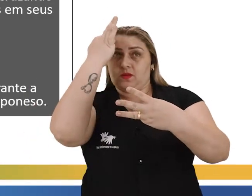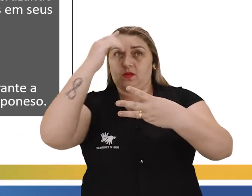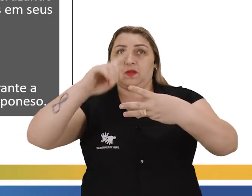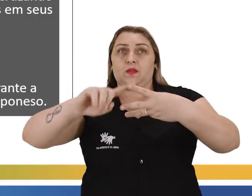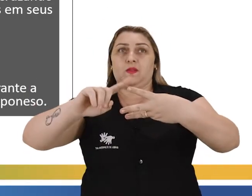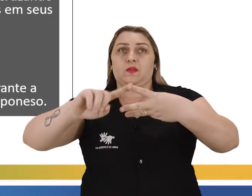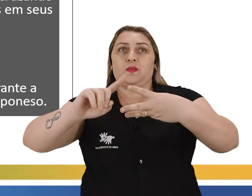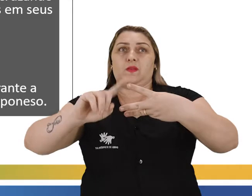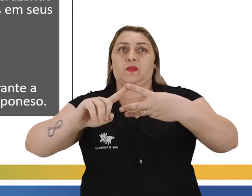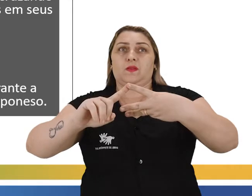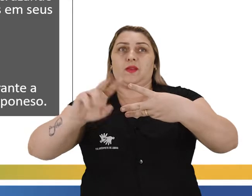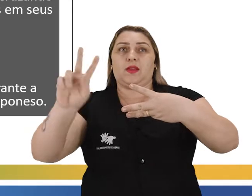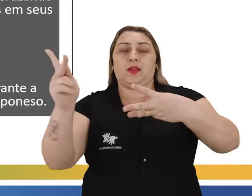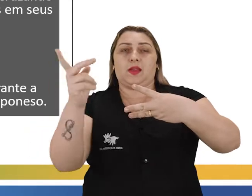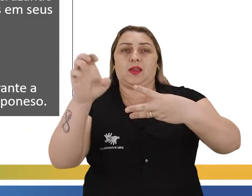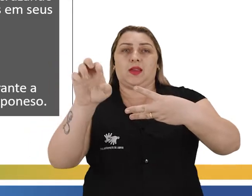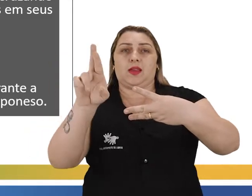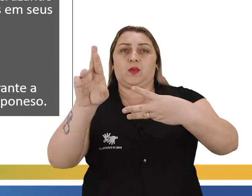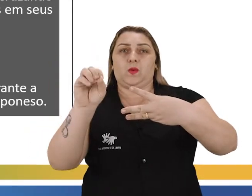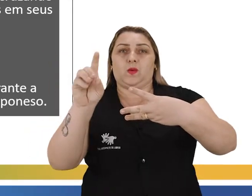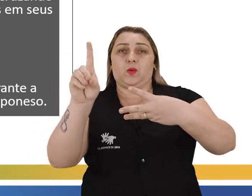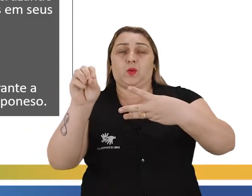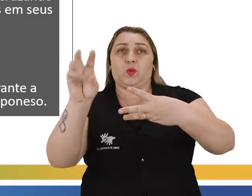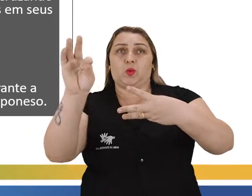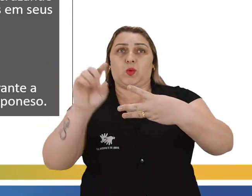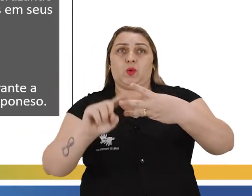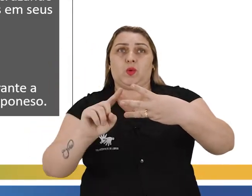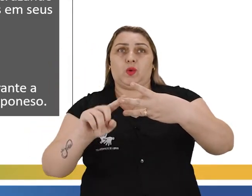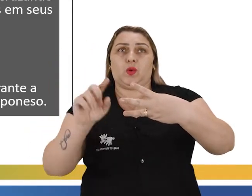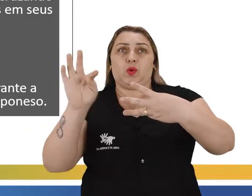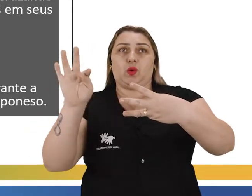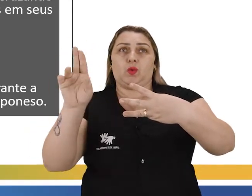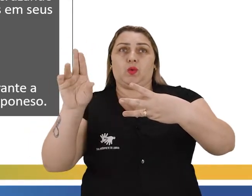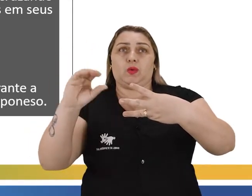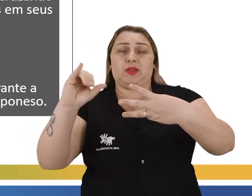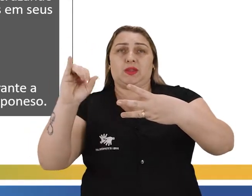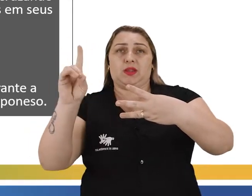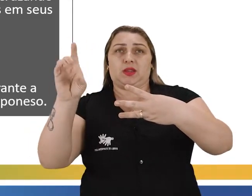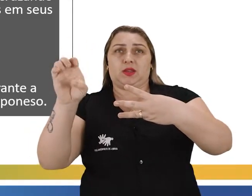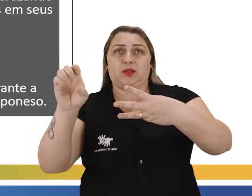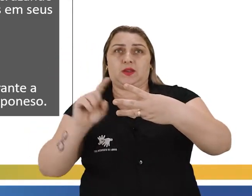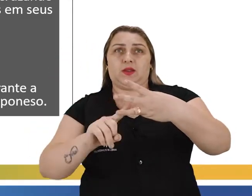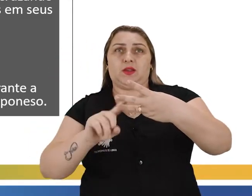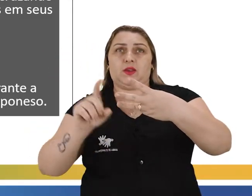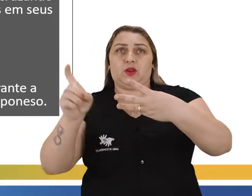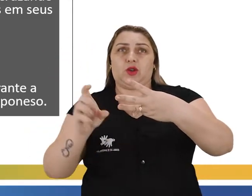tá? Heródoto, Tucídides e Xenofonte.